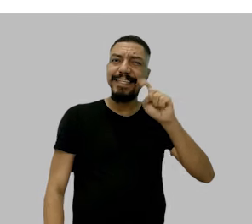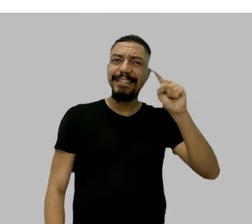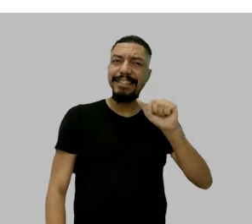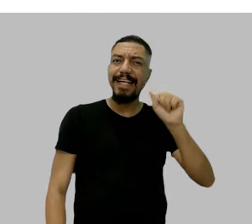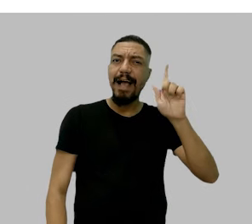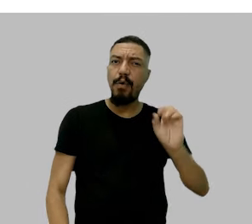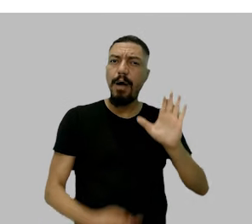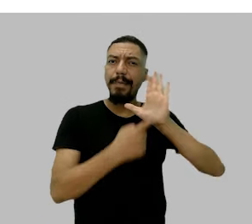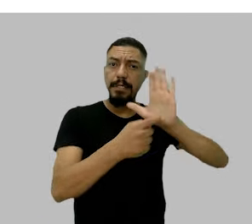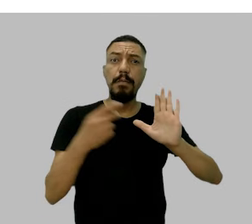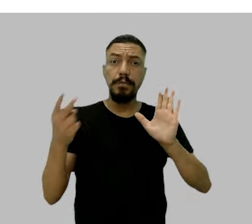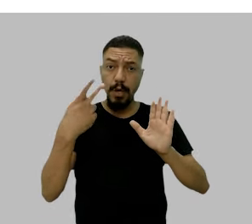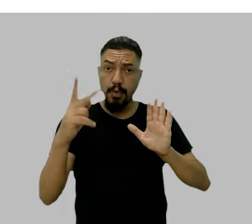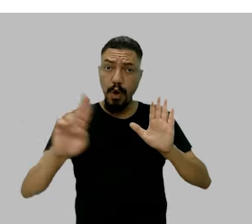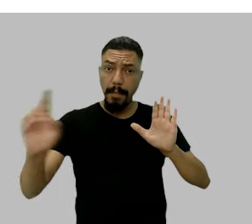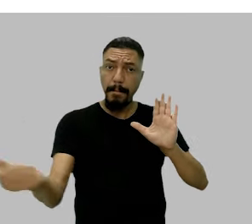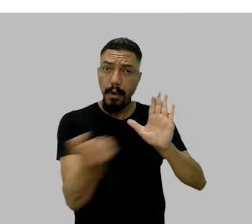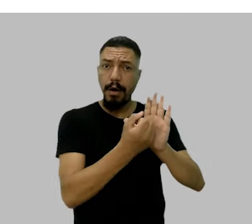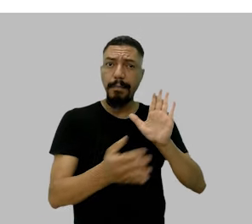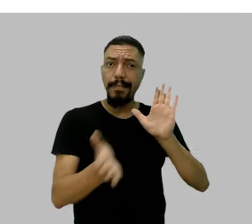nome ali. Então,